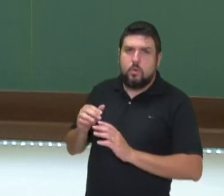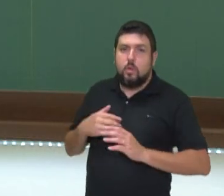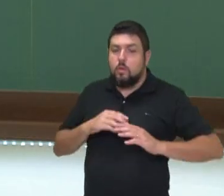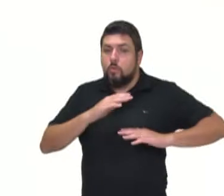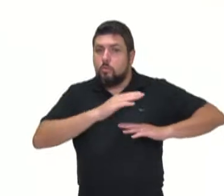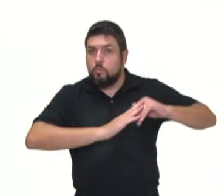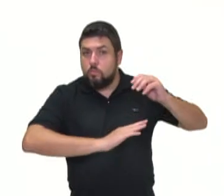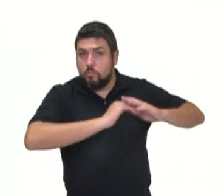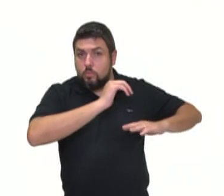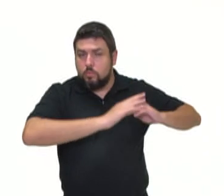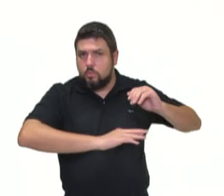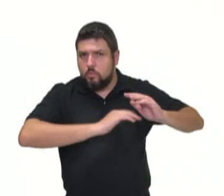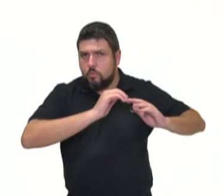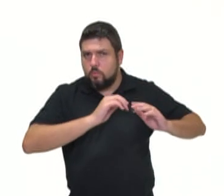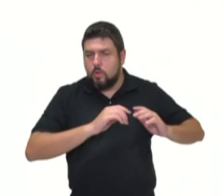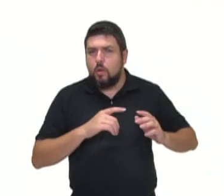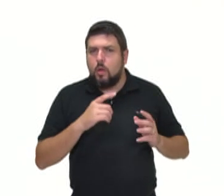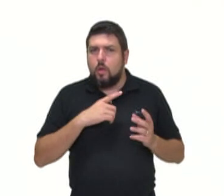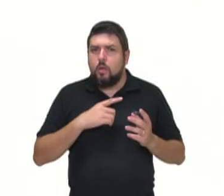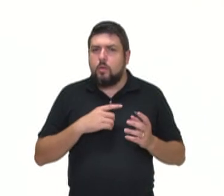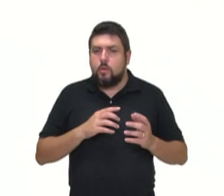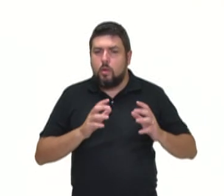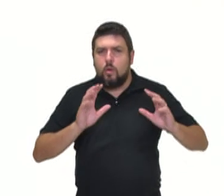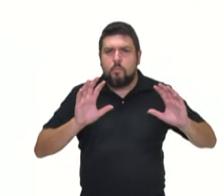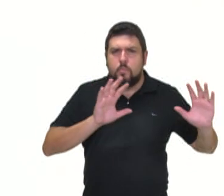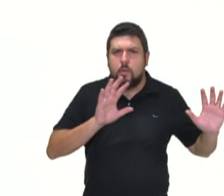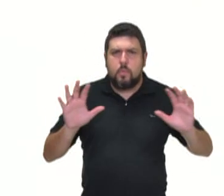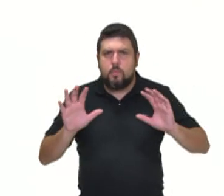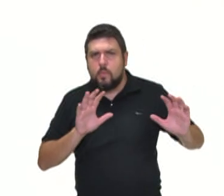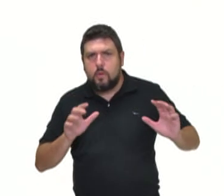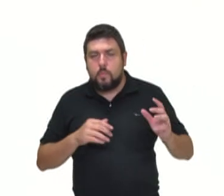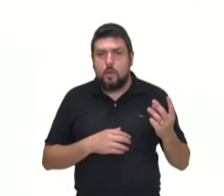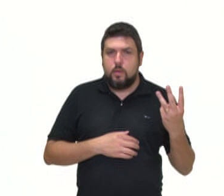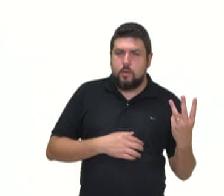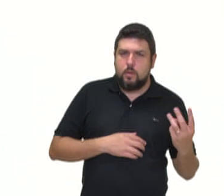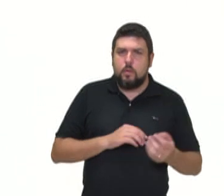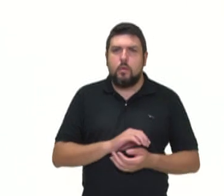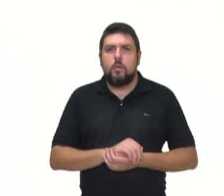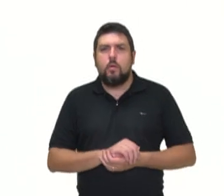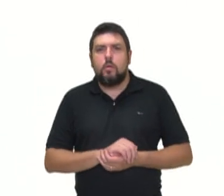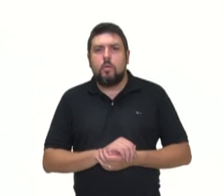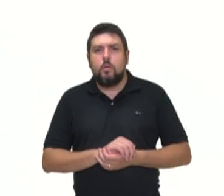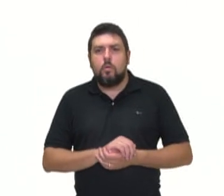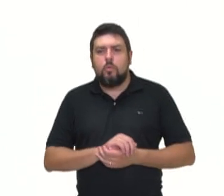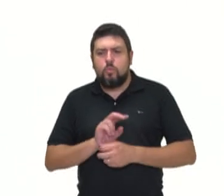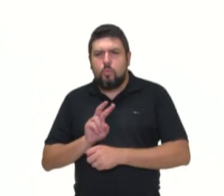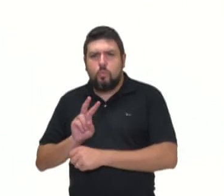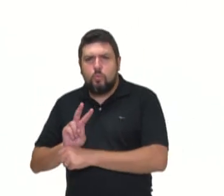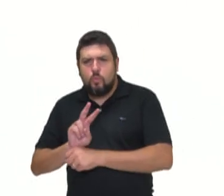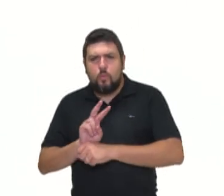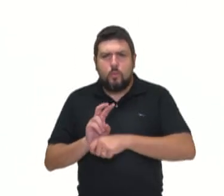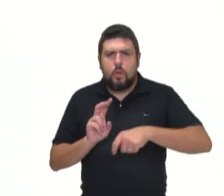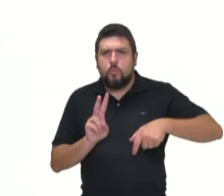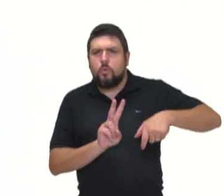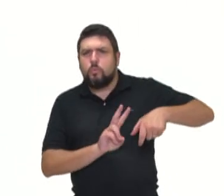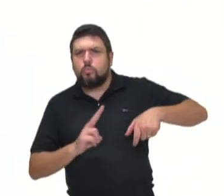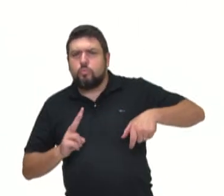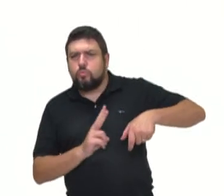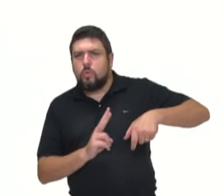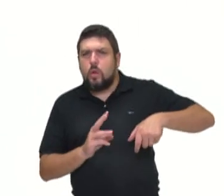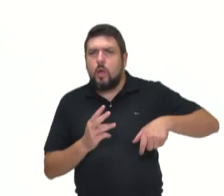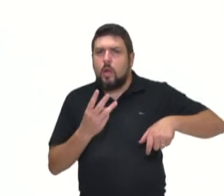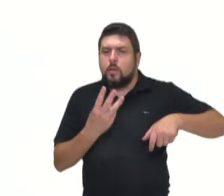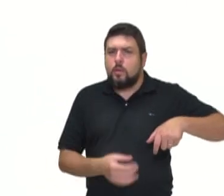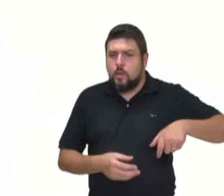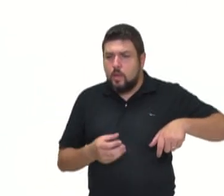isso, dispõe de 3 goleiros, 8 zagueiros, 10 meia-campistas e